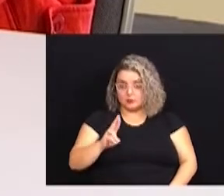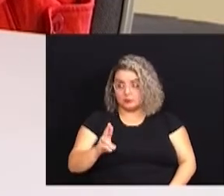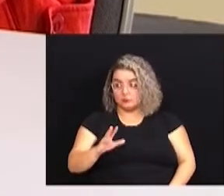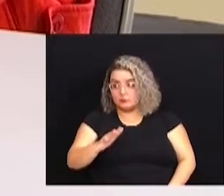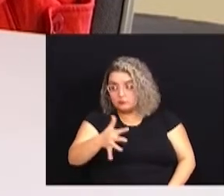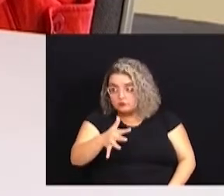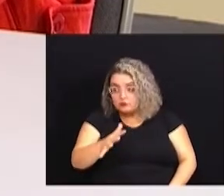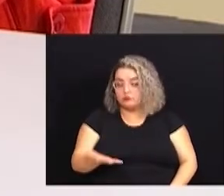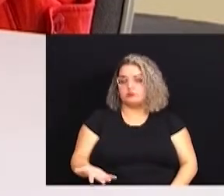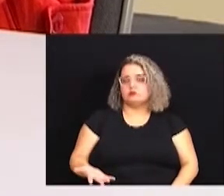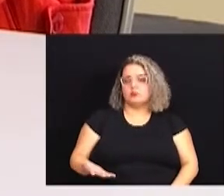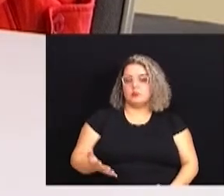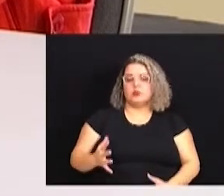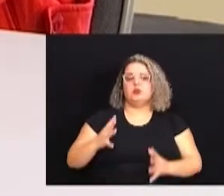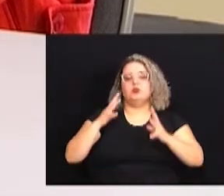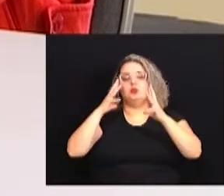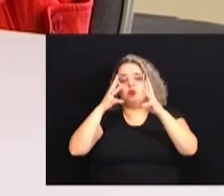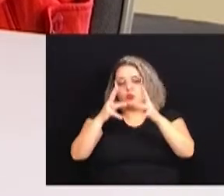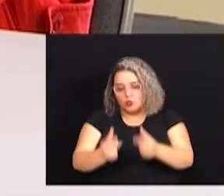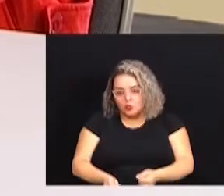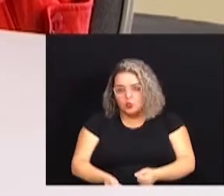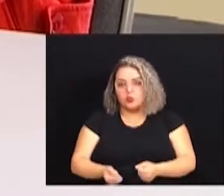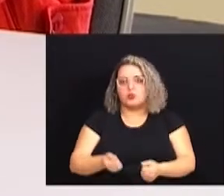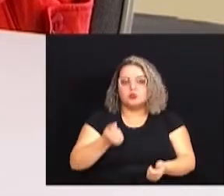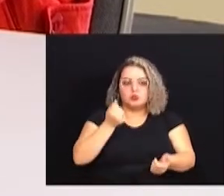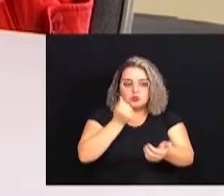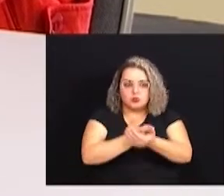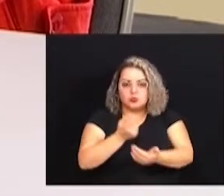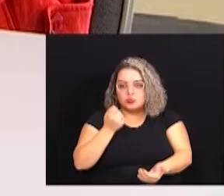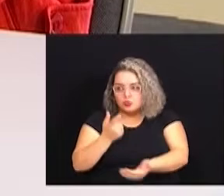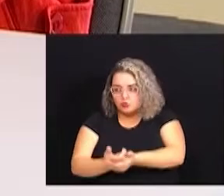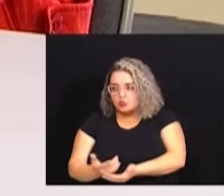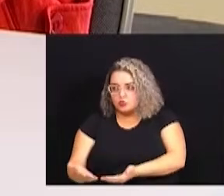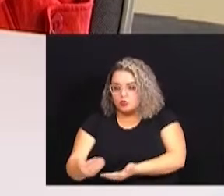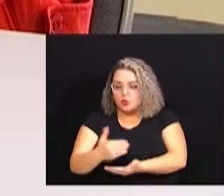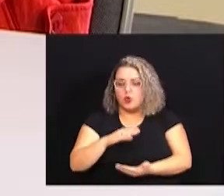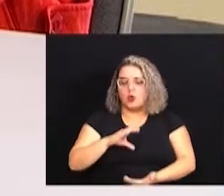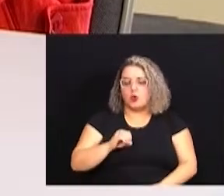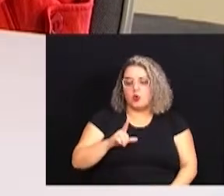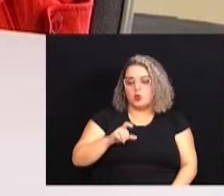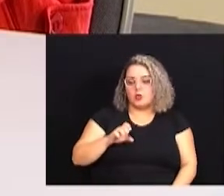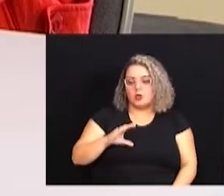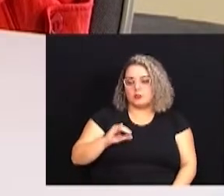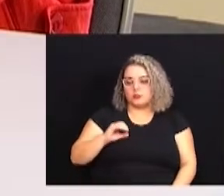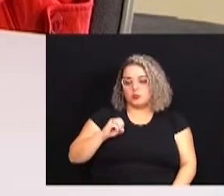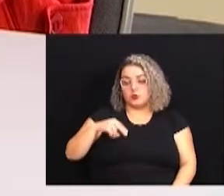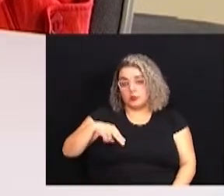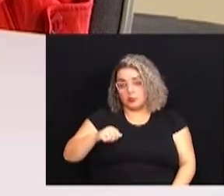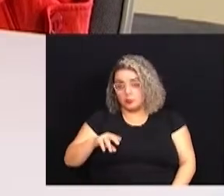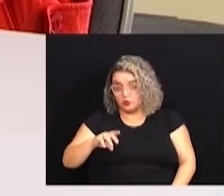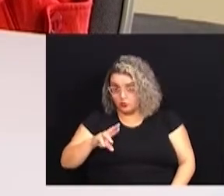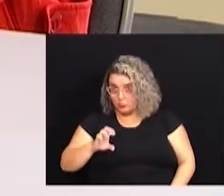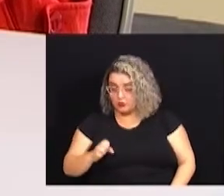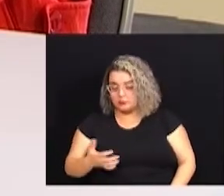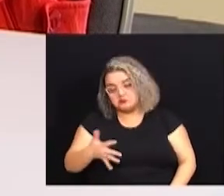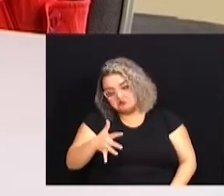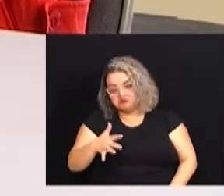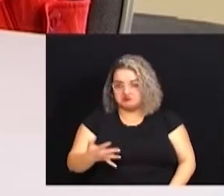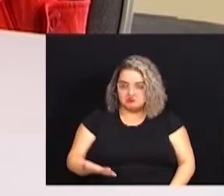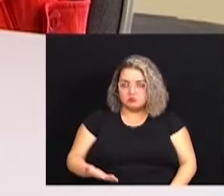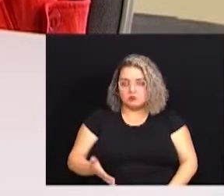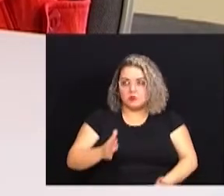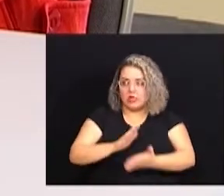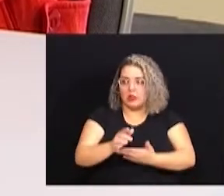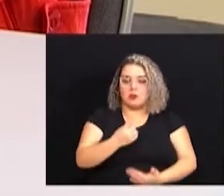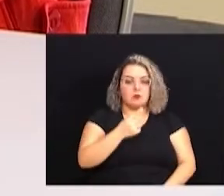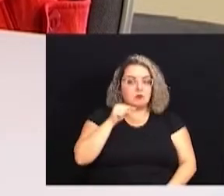reais que nós estamos considerando é um valor médio. Se você pegasse todos os compradores, todos os colecionadores, seria um valor médio, mas aí você tem